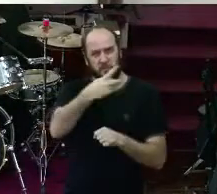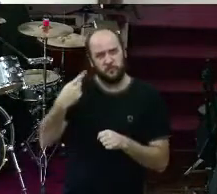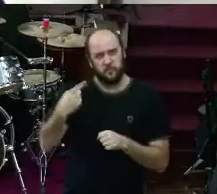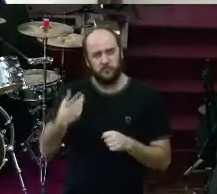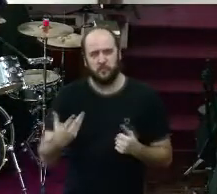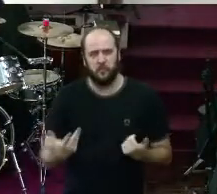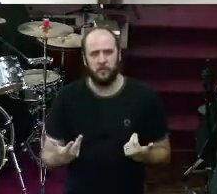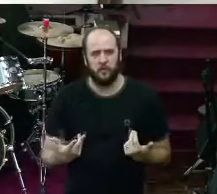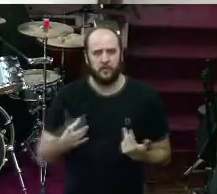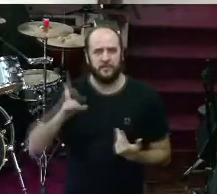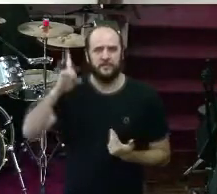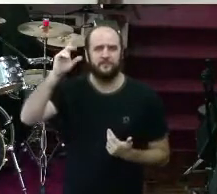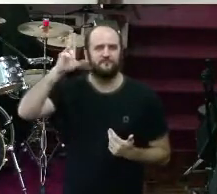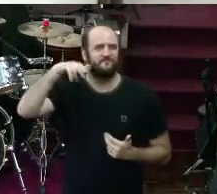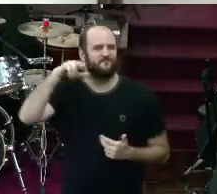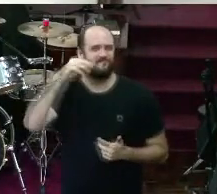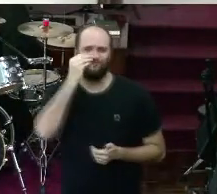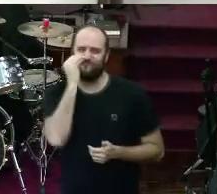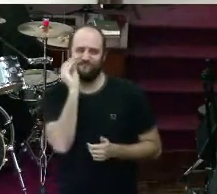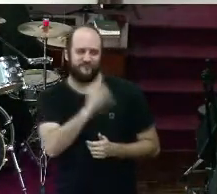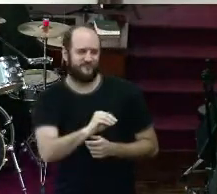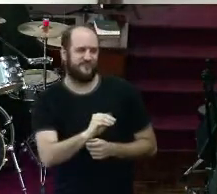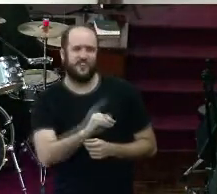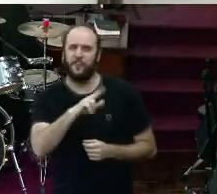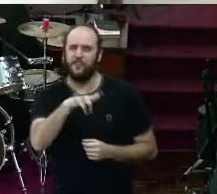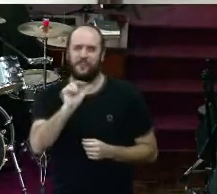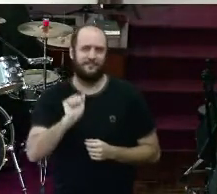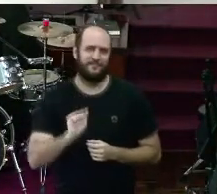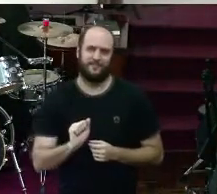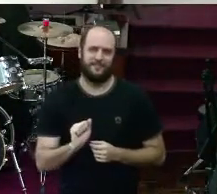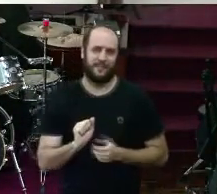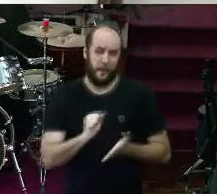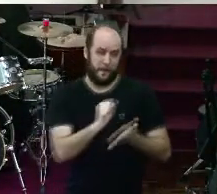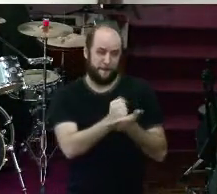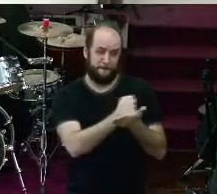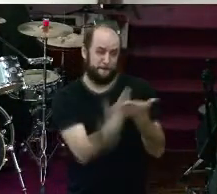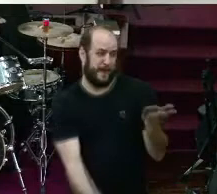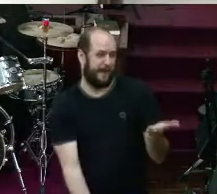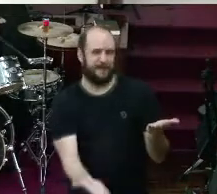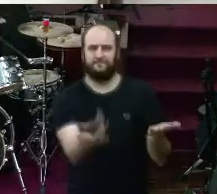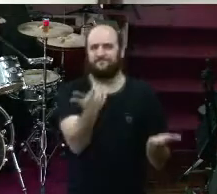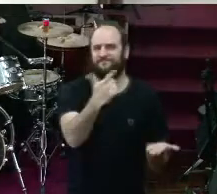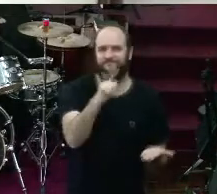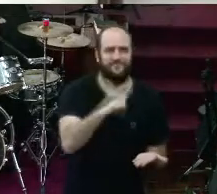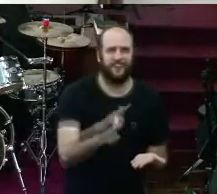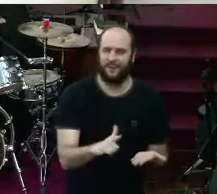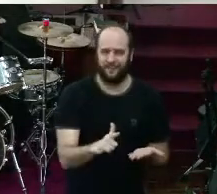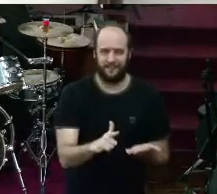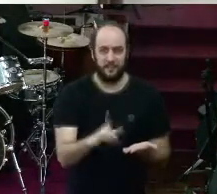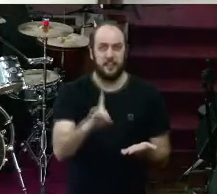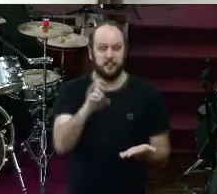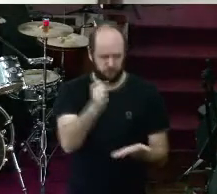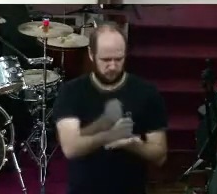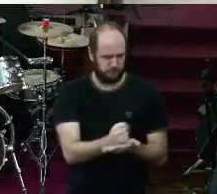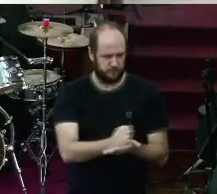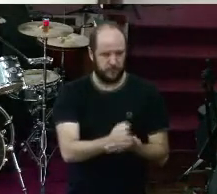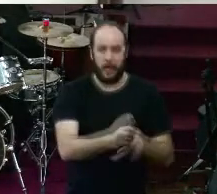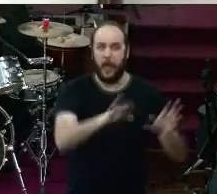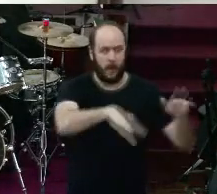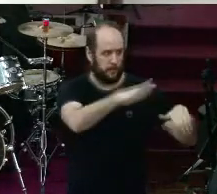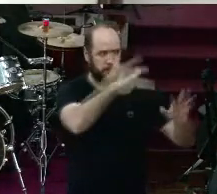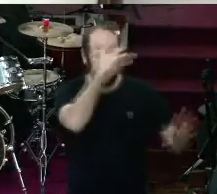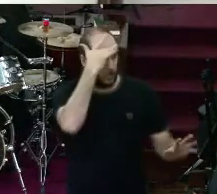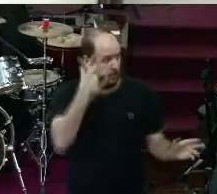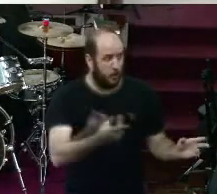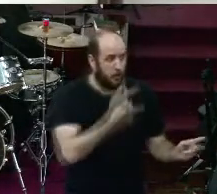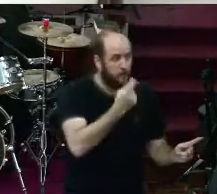Deus nunca deixou de estar no controle, como algumas pessoas dizem. Existem alguns por aí que têm defendido uma teoria de